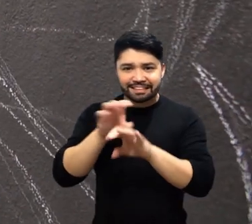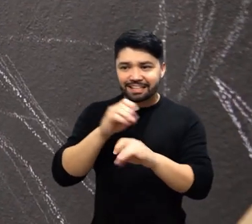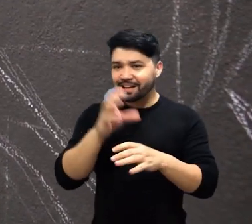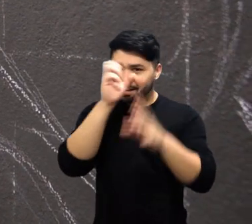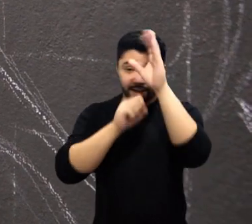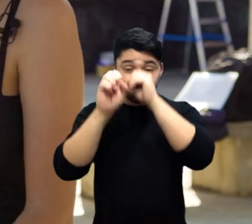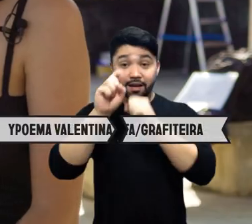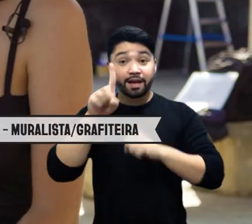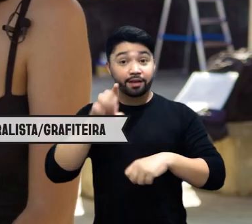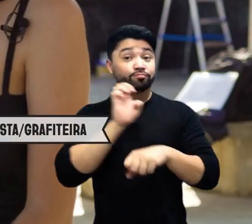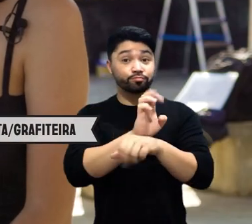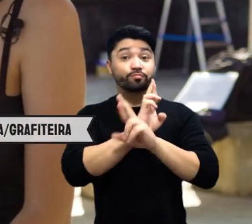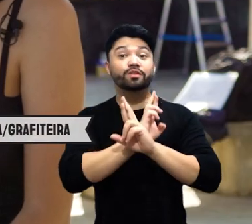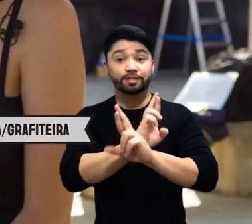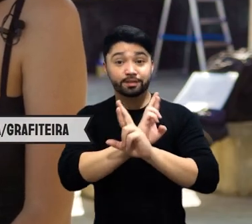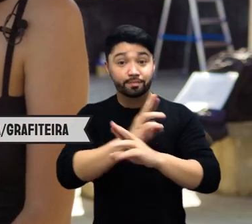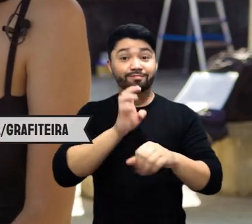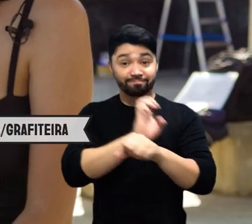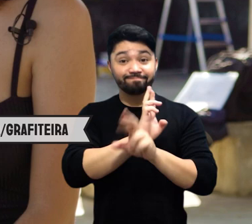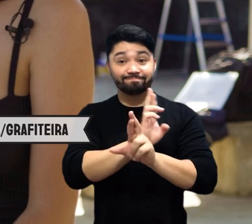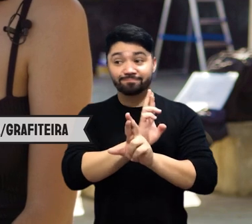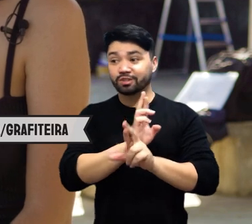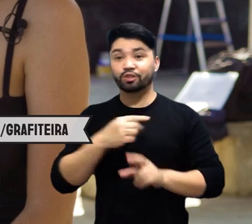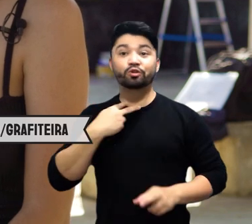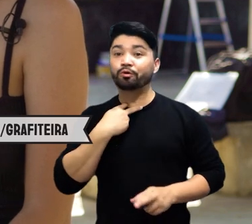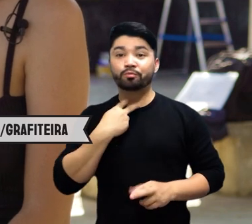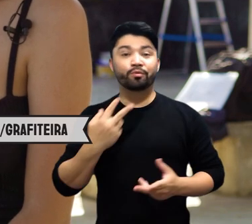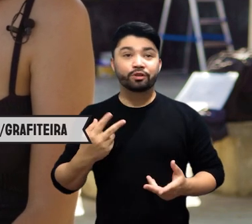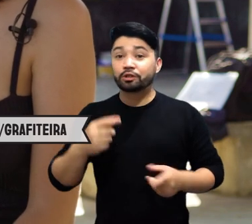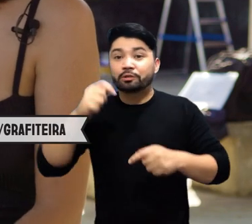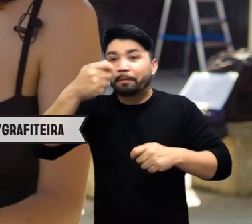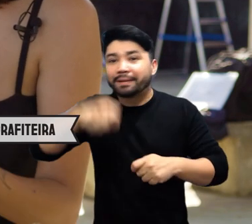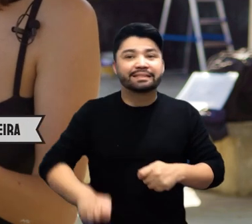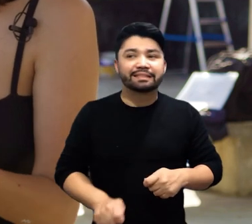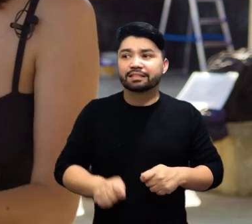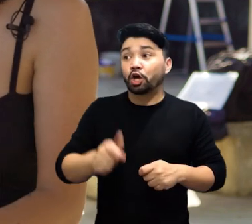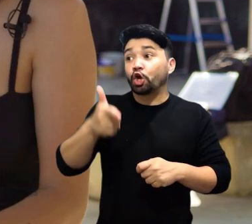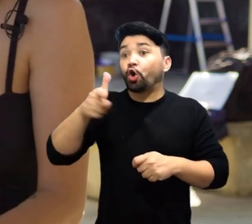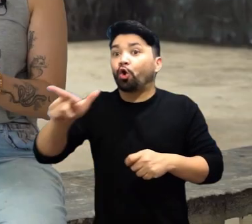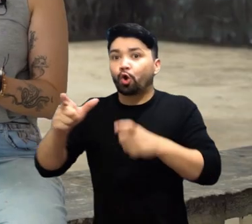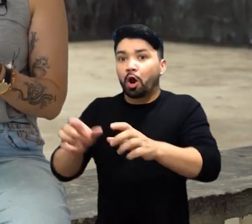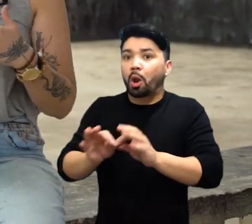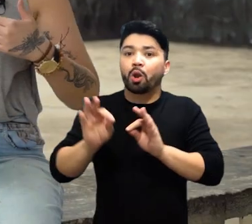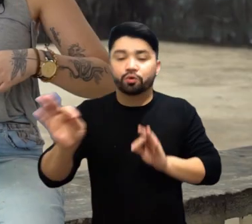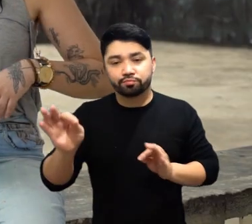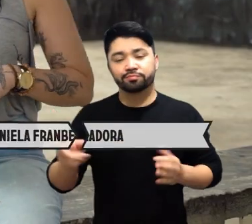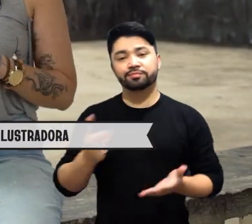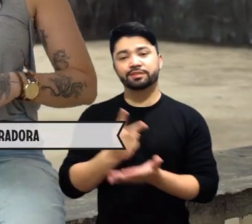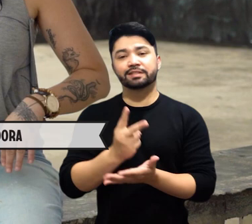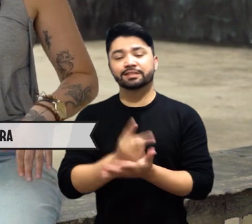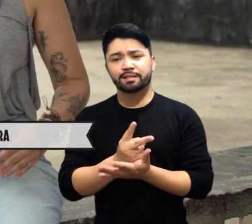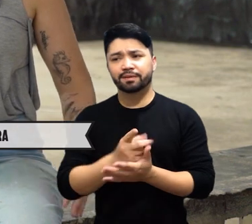esperança, né, que isso está chegando aqui, a gente não precisa sair da nossa casa, do lugar que a gente gosta, da nossa tranquilidade. Eu acho que toda vez que